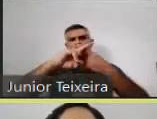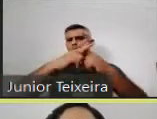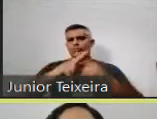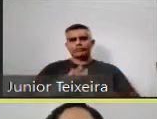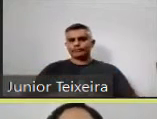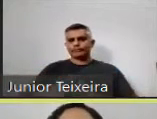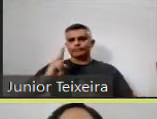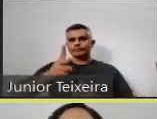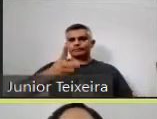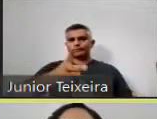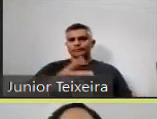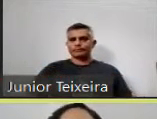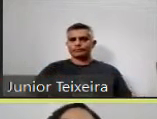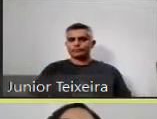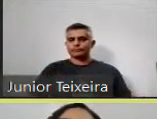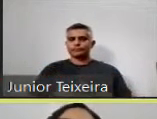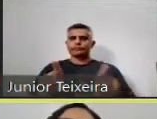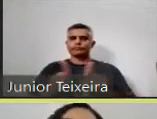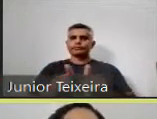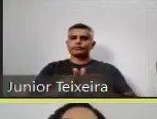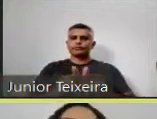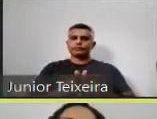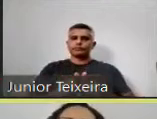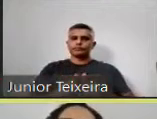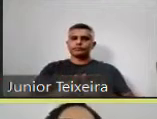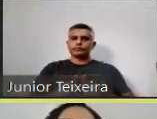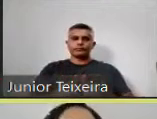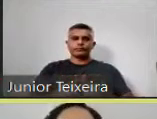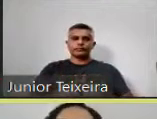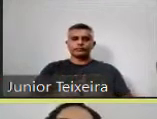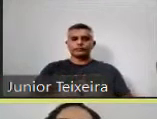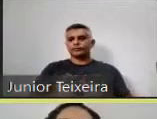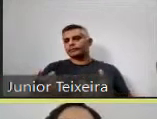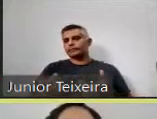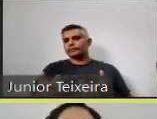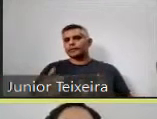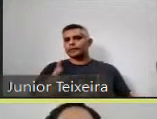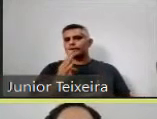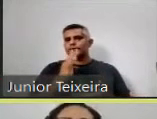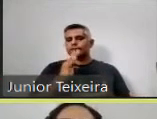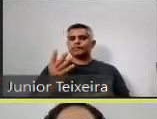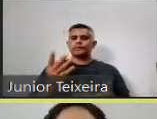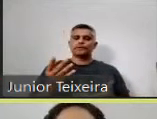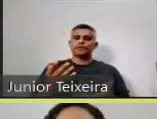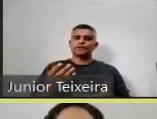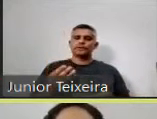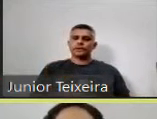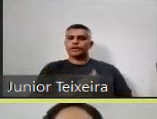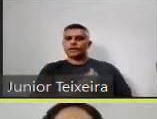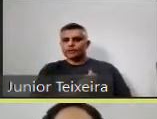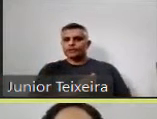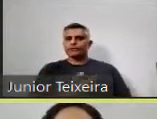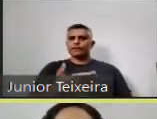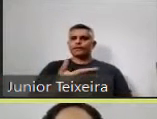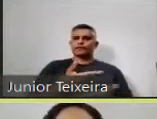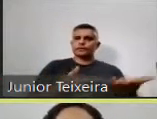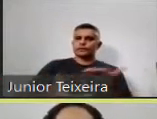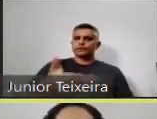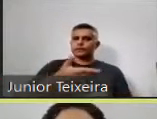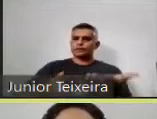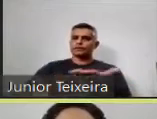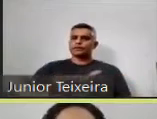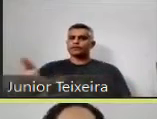tramas sociais, ou seja, a convivência com outras pessoas, né, o meu estar no mundo pela